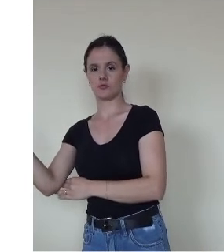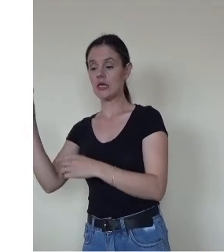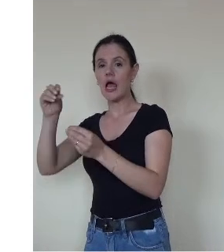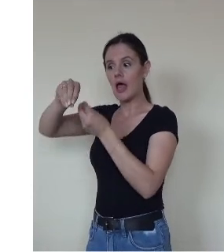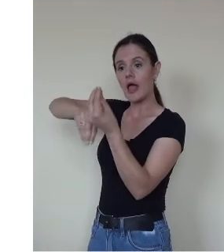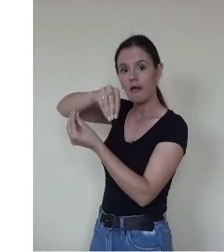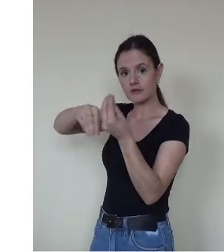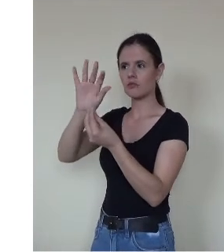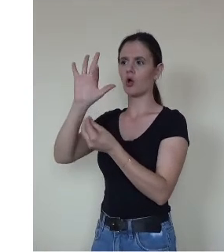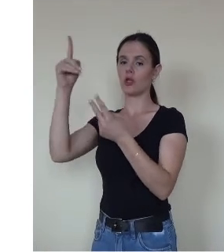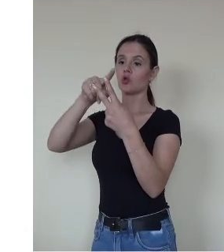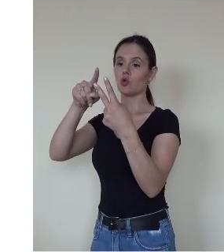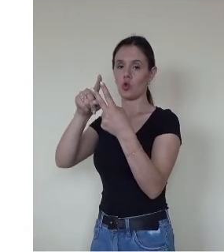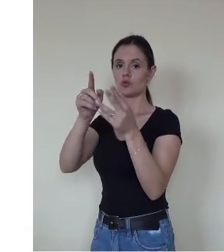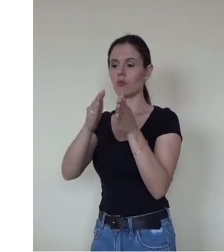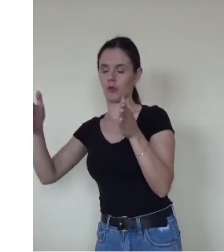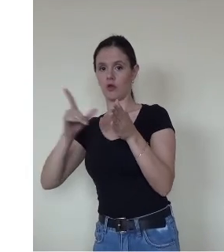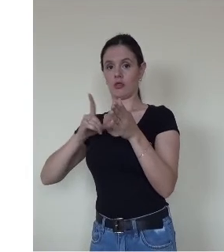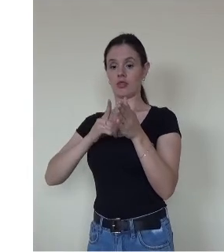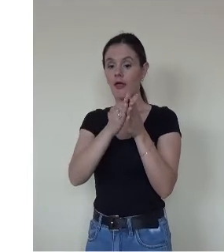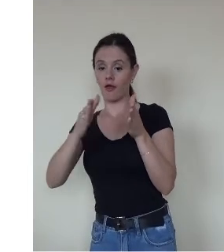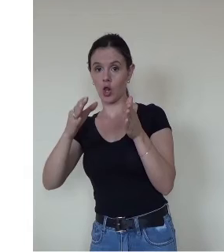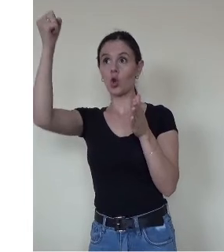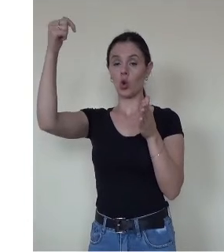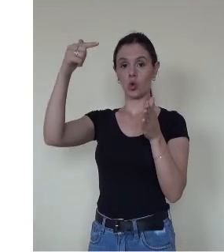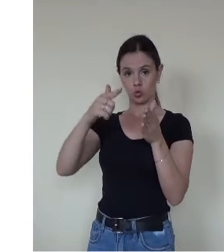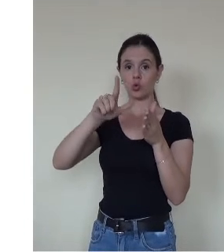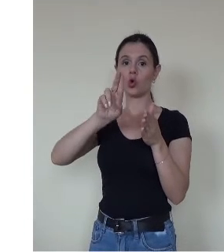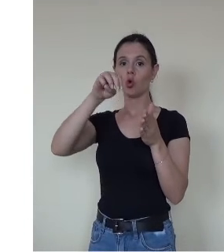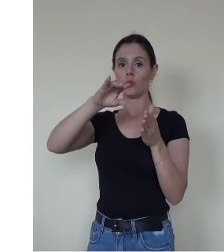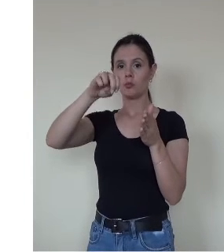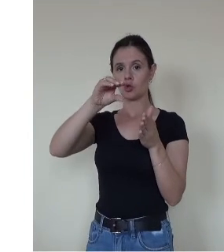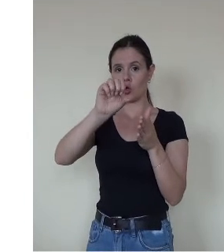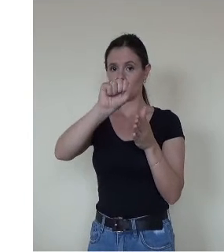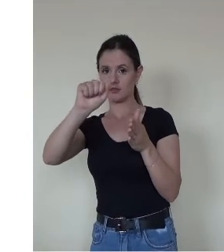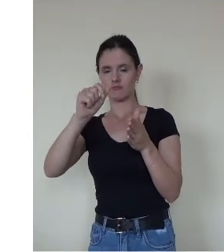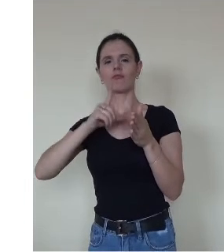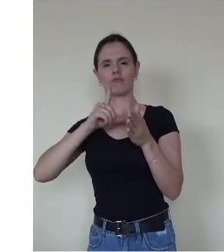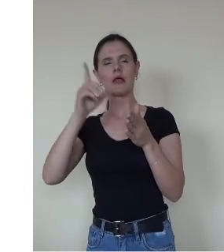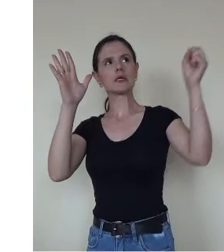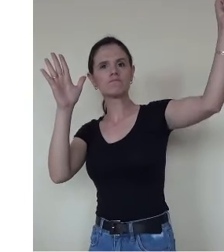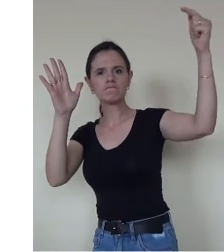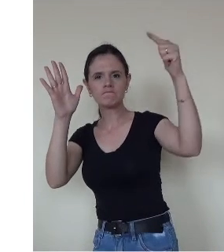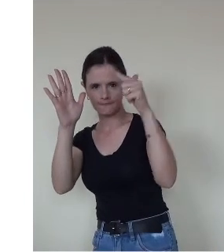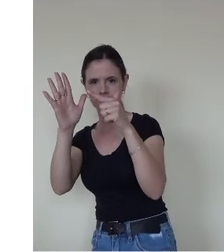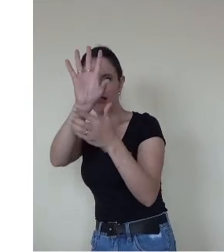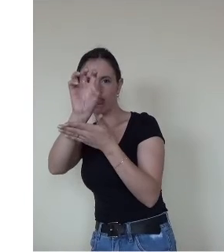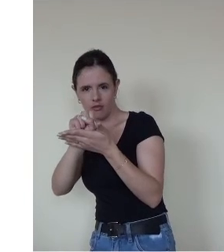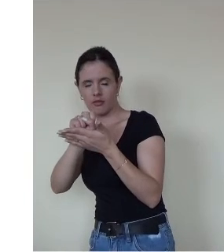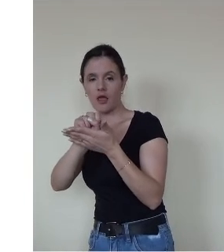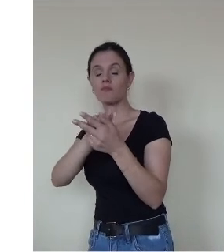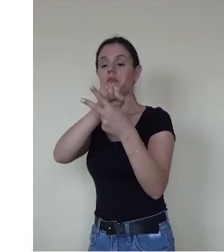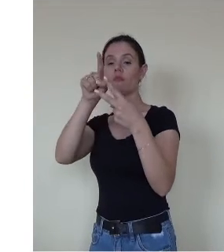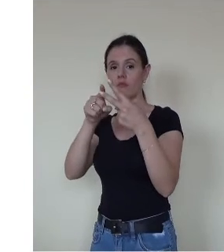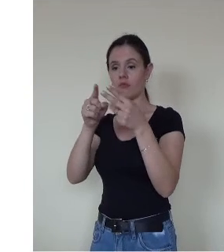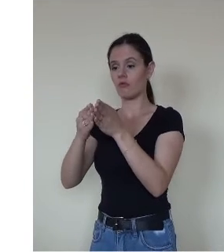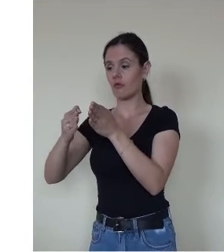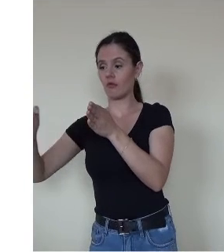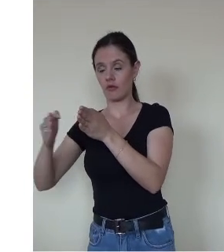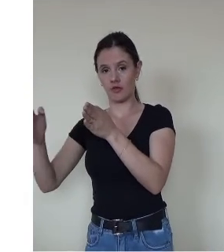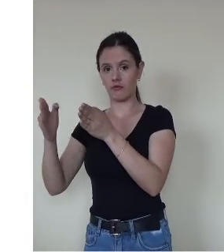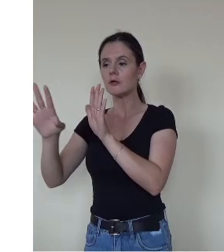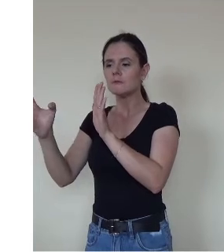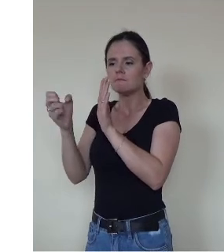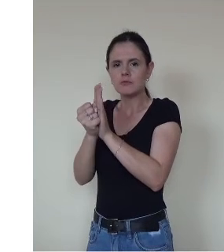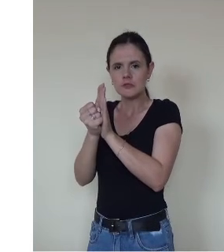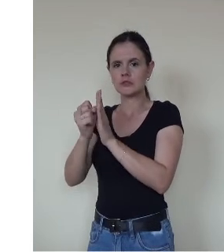Essa reação ocorre em 2 etapas, uma chamada de fase luminosa, em que ocorre a captura de luz, e a outra chamada de fase